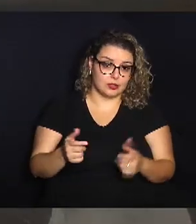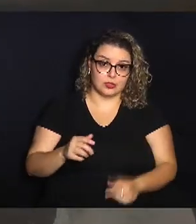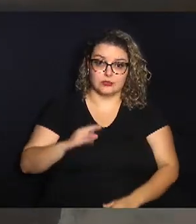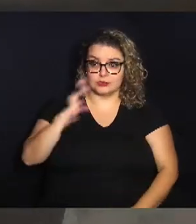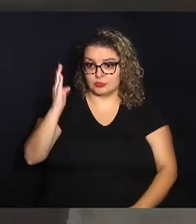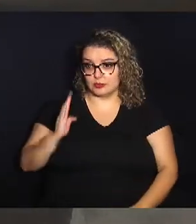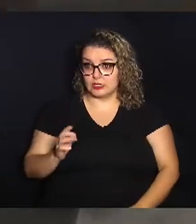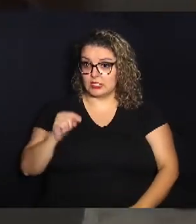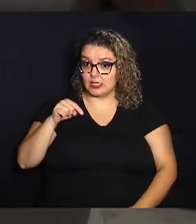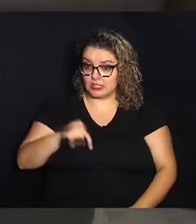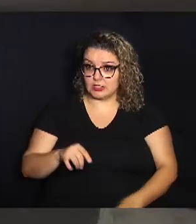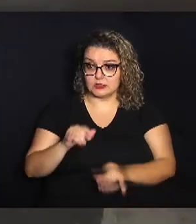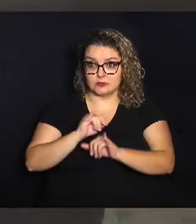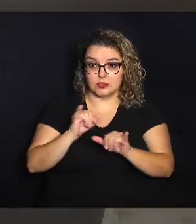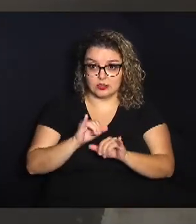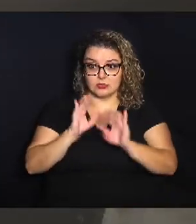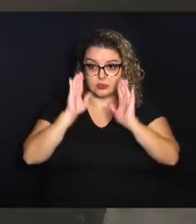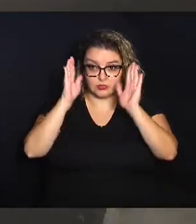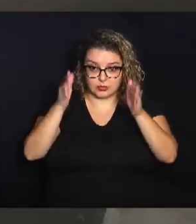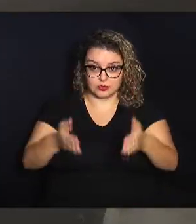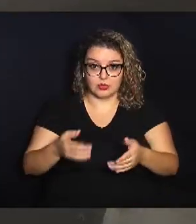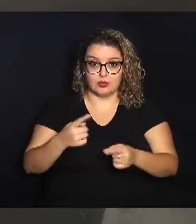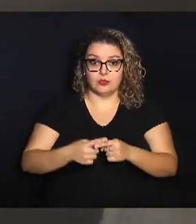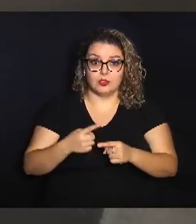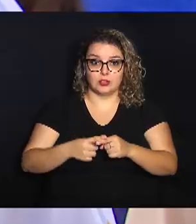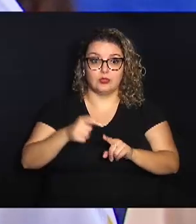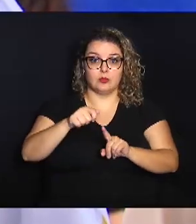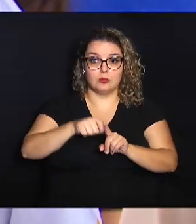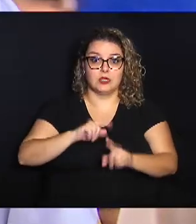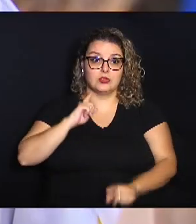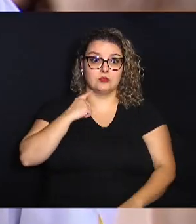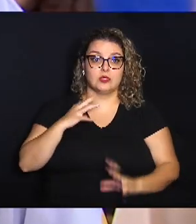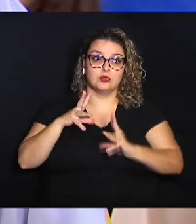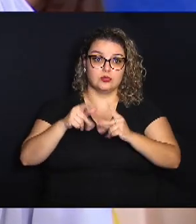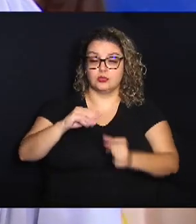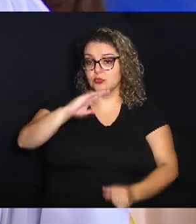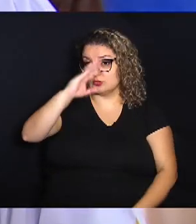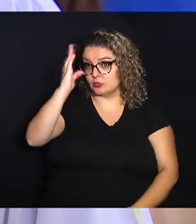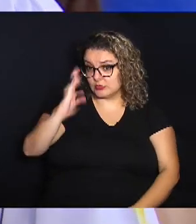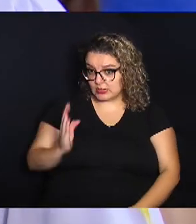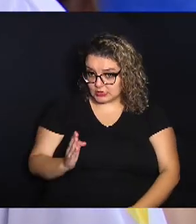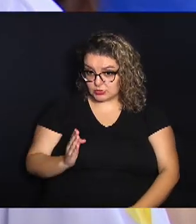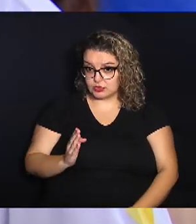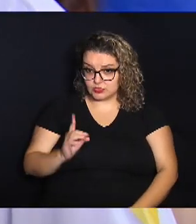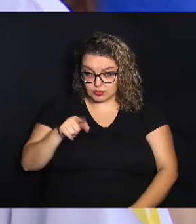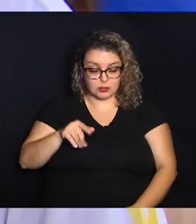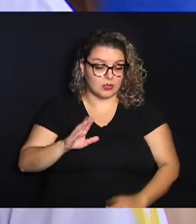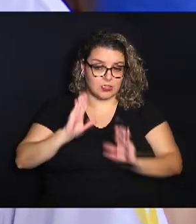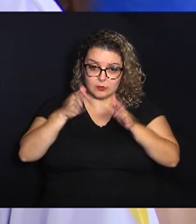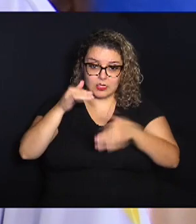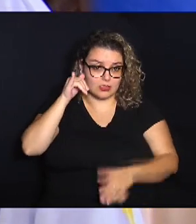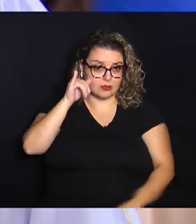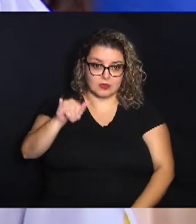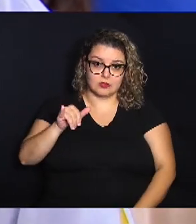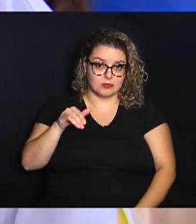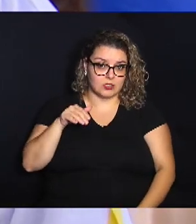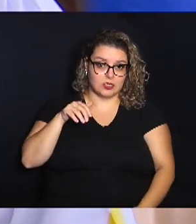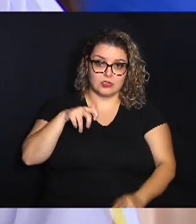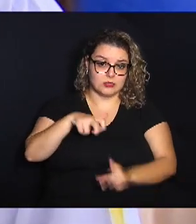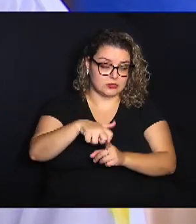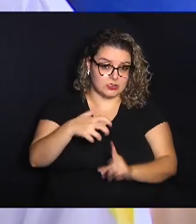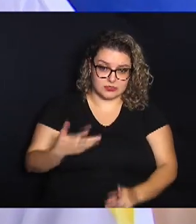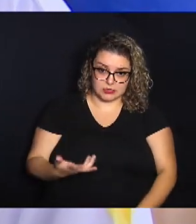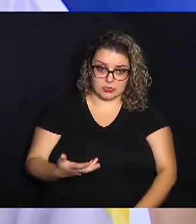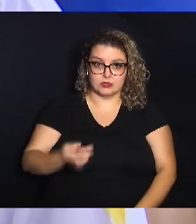Essa campanha ela concentra, porque o mês de maio em todo o Brasil ele é dedicado à prevenção de acidentes, à conscientização.